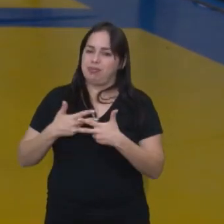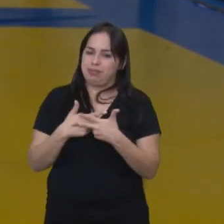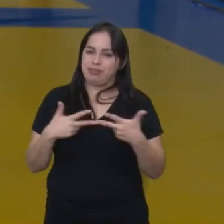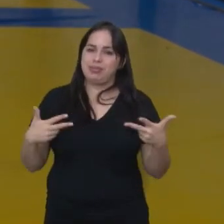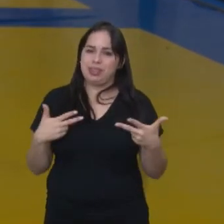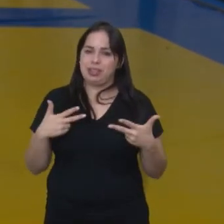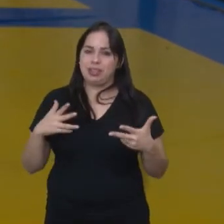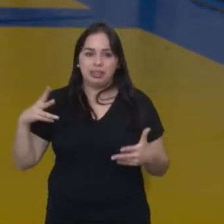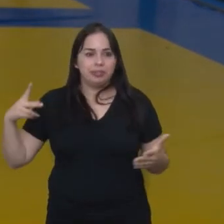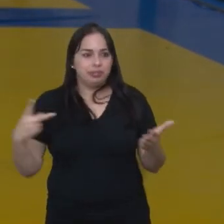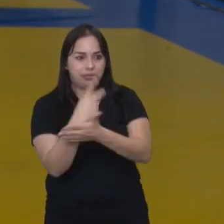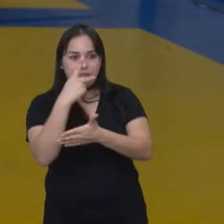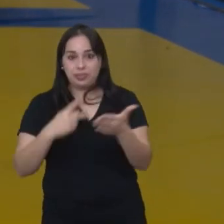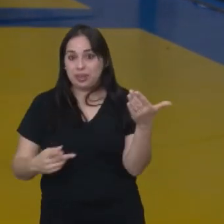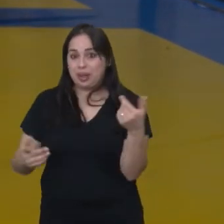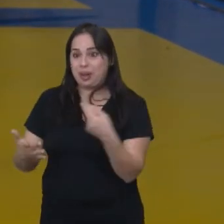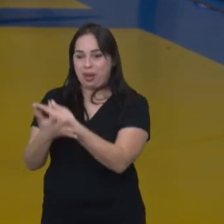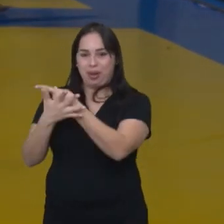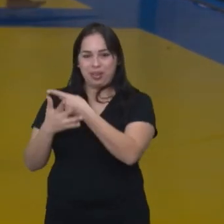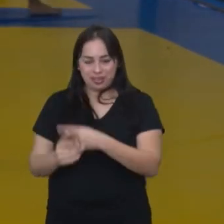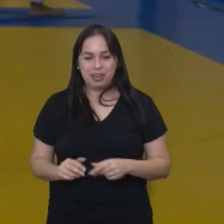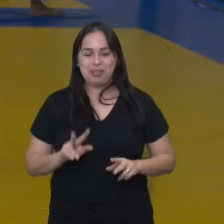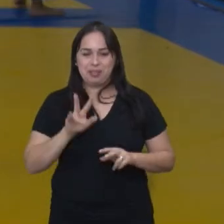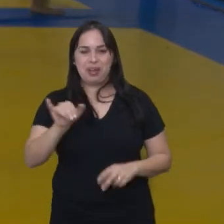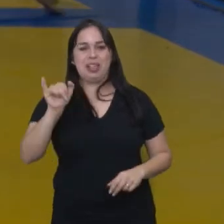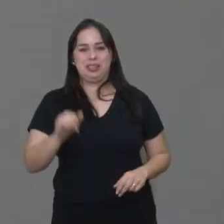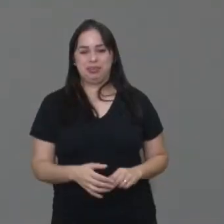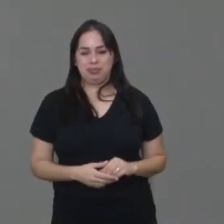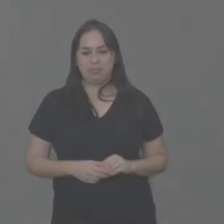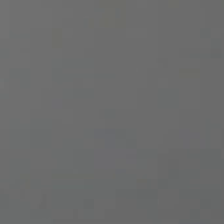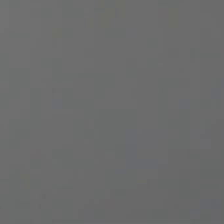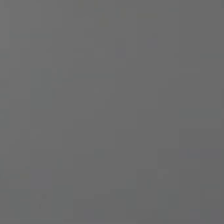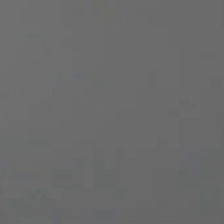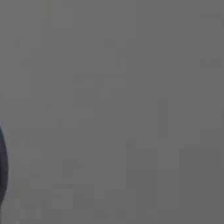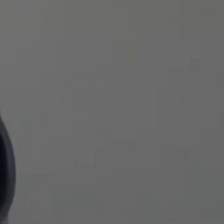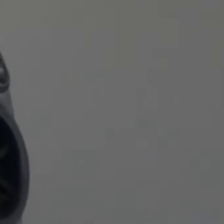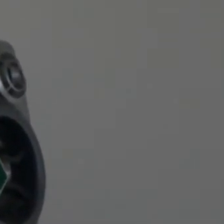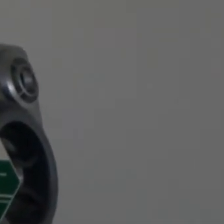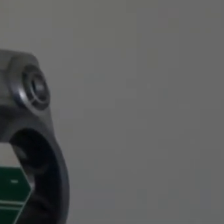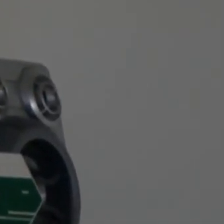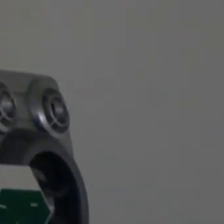né? Tem muita coisa para acontecer ainda.